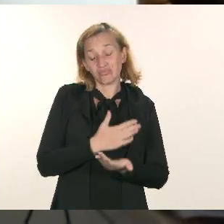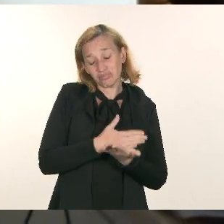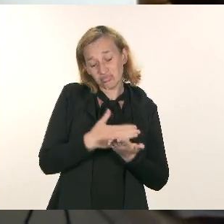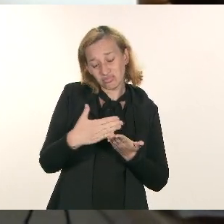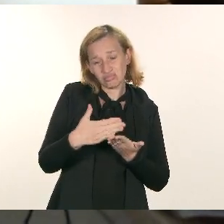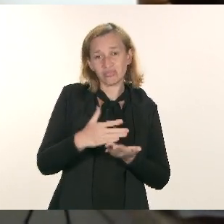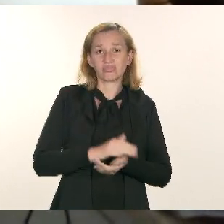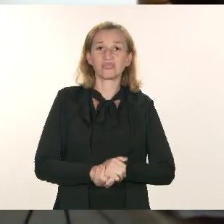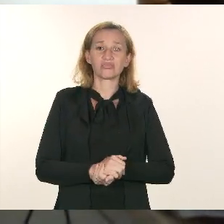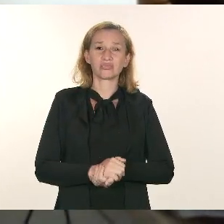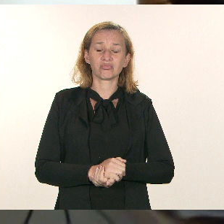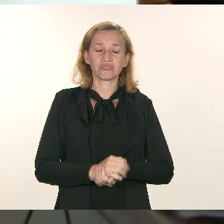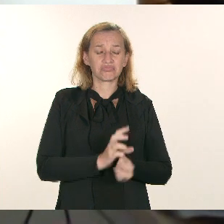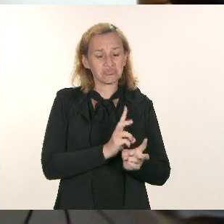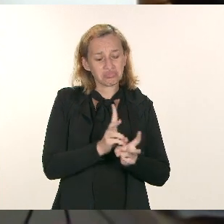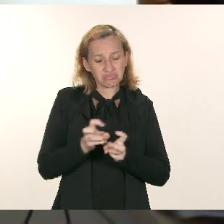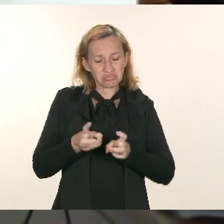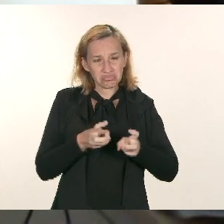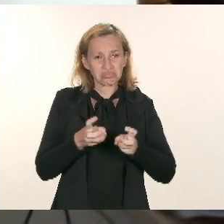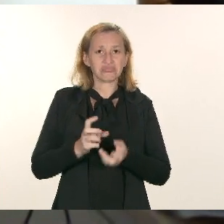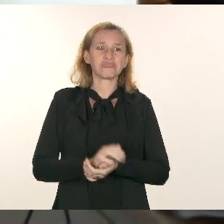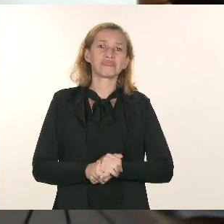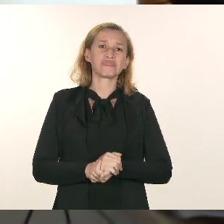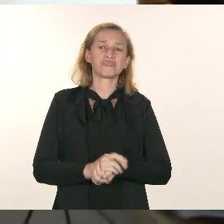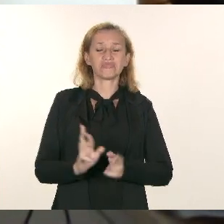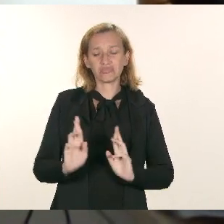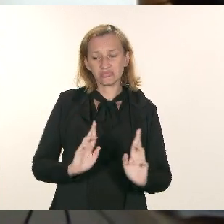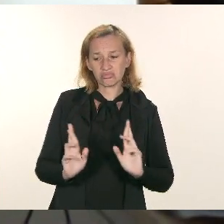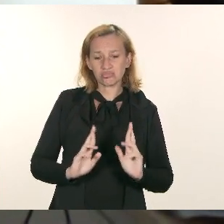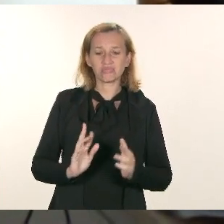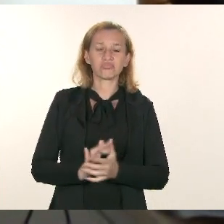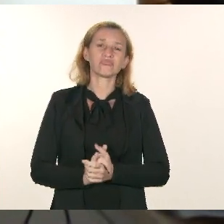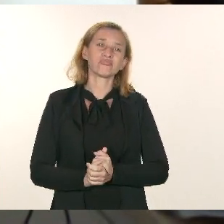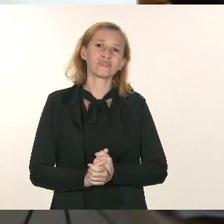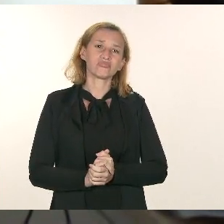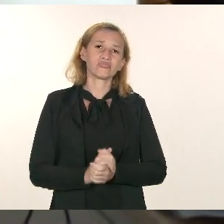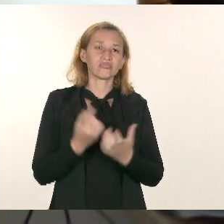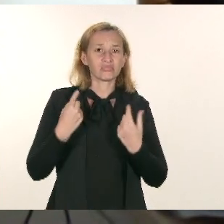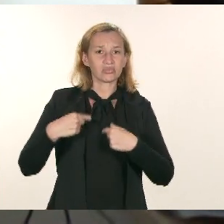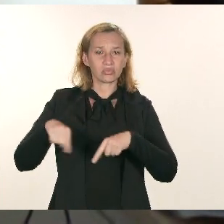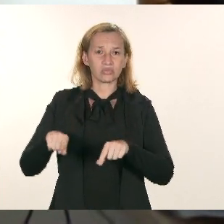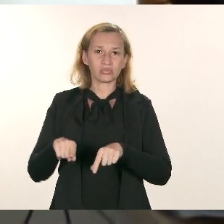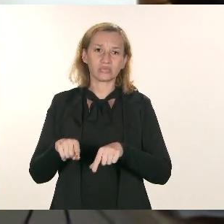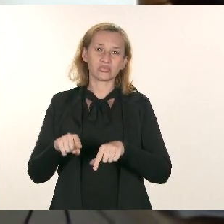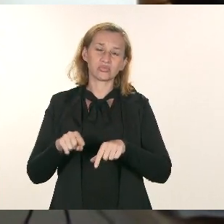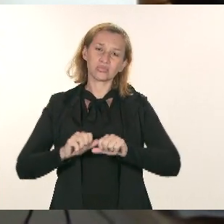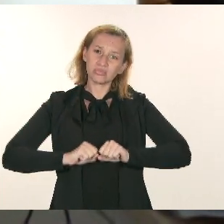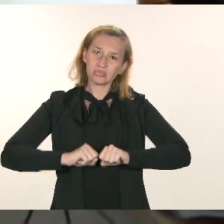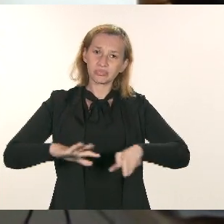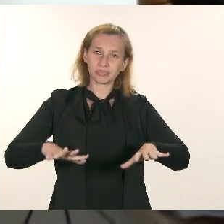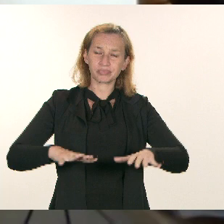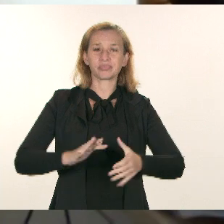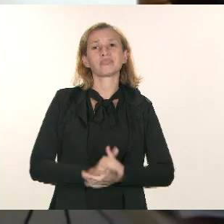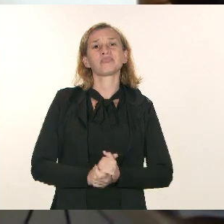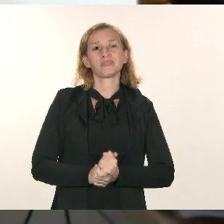Inicialmente, vamos verificar em relação ao combate à pandemia